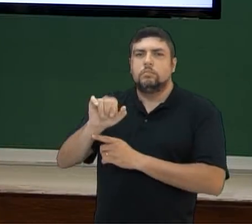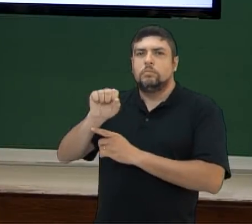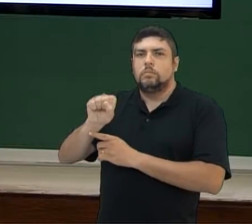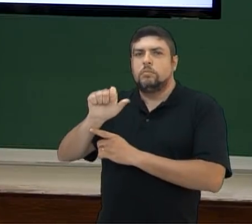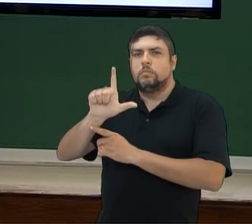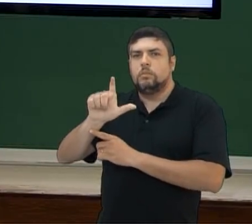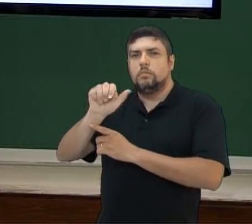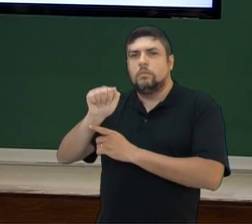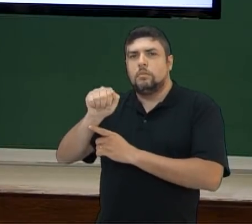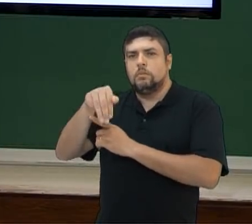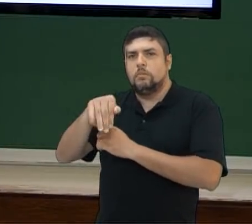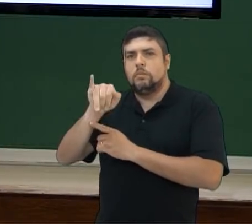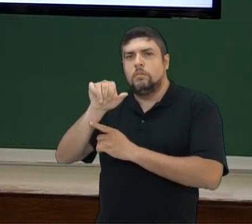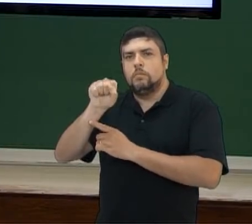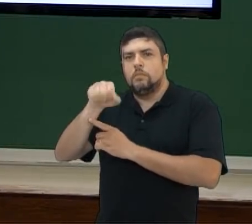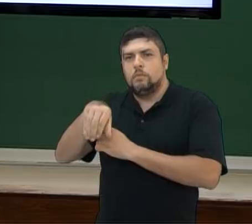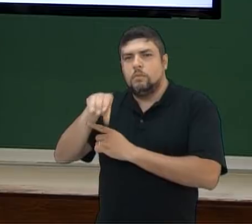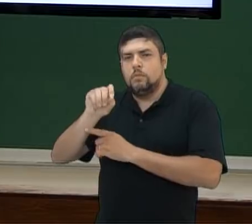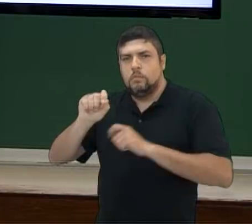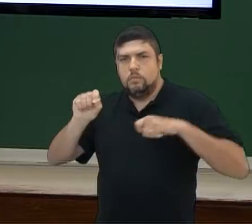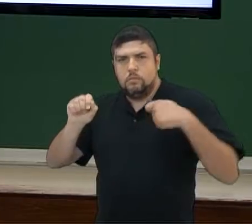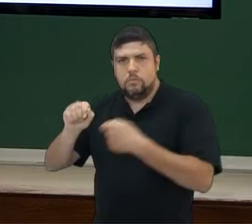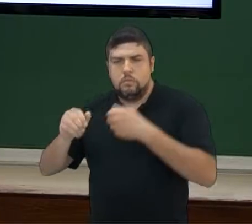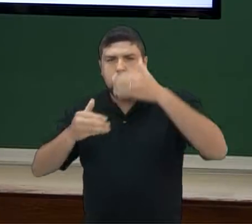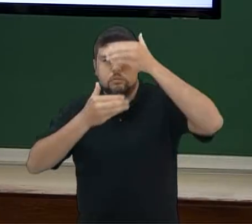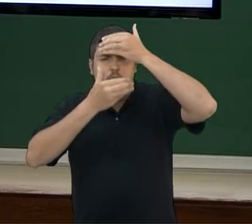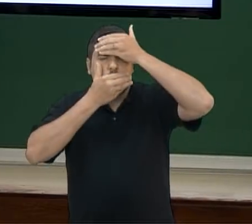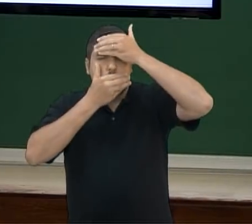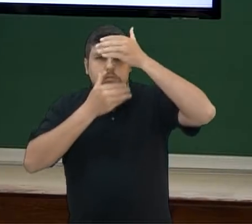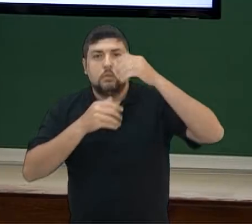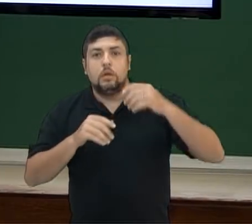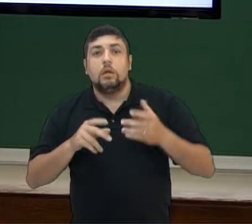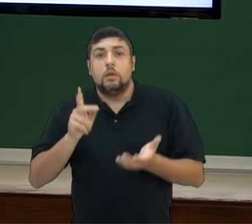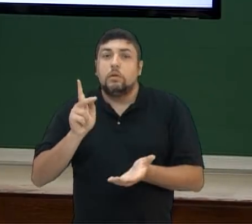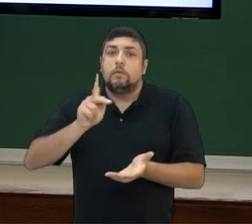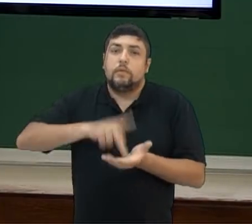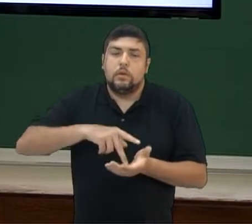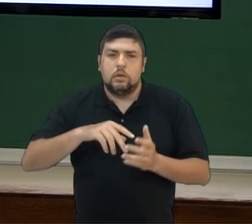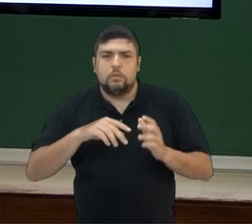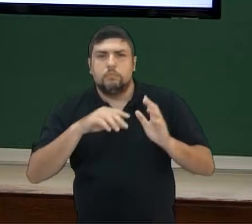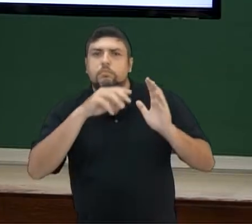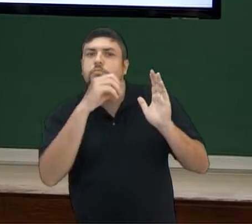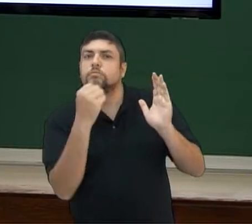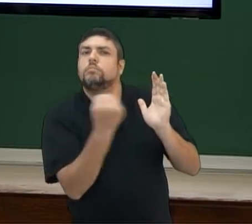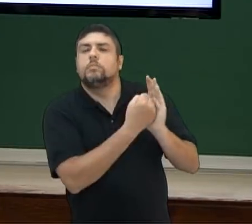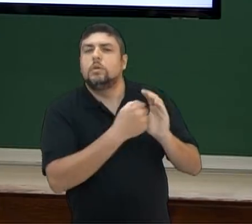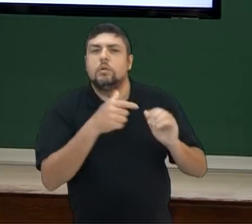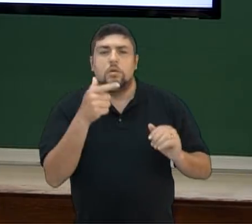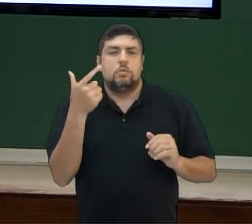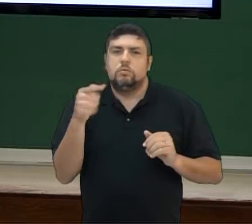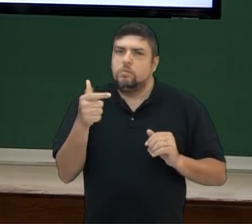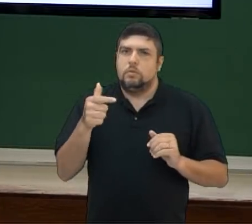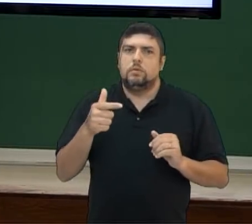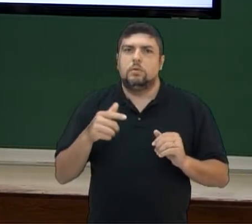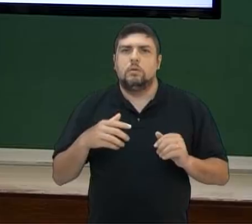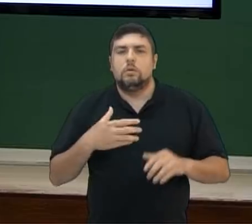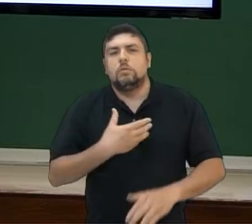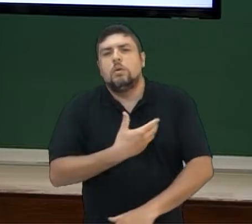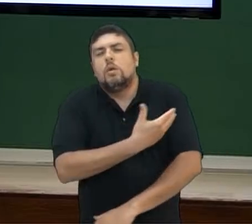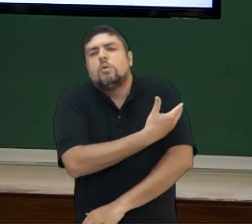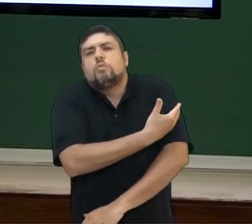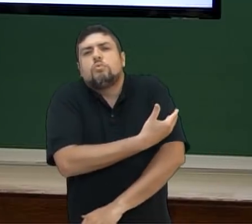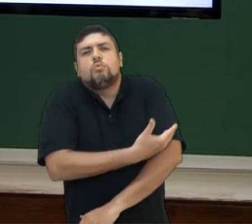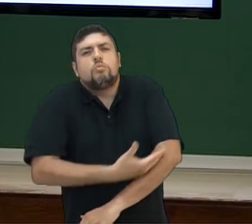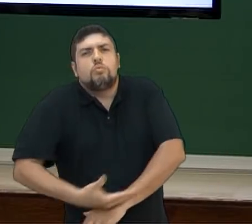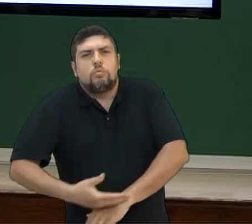o Islã, não adota símbolos. Faz parte da cultura e da religiosidade do Islã que é